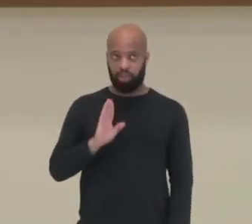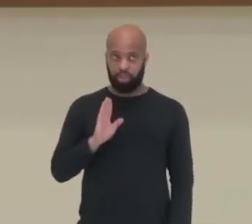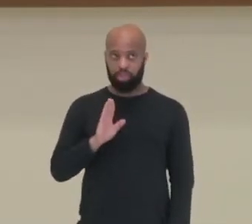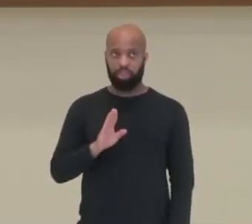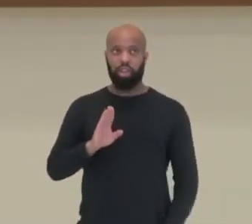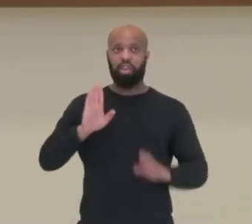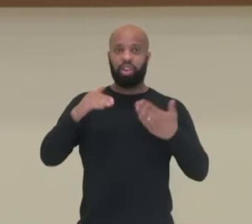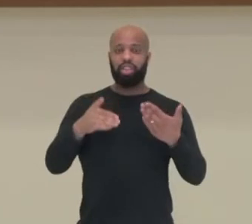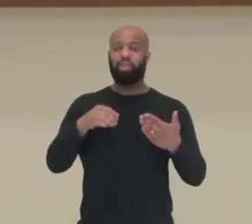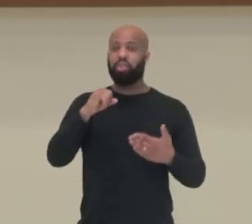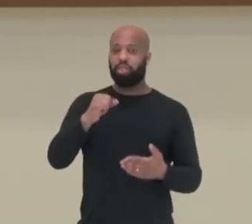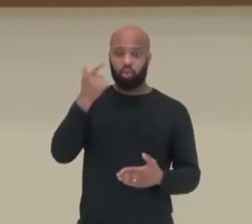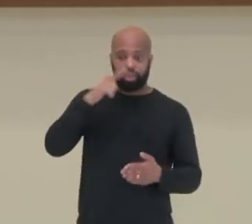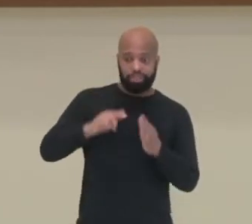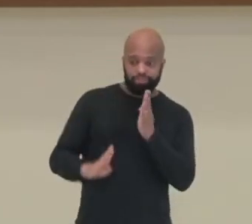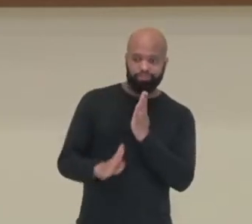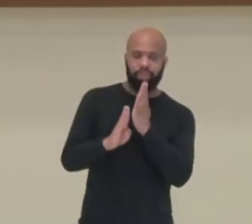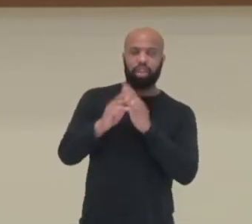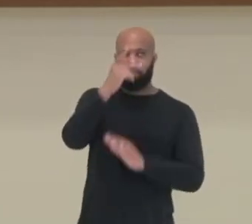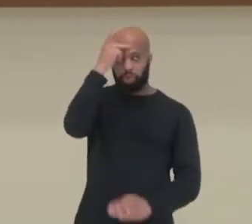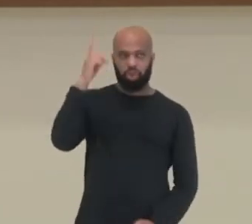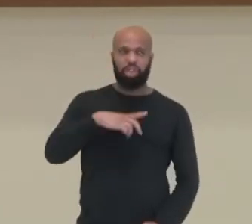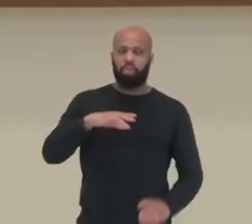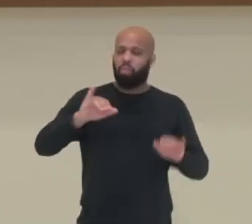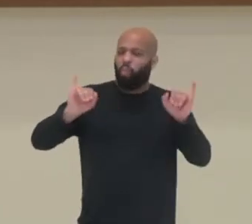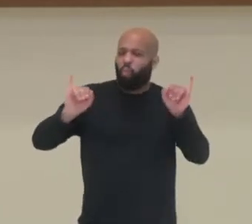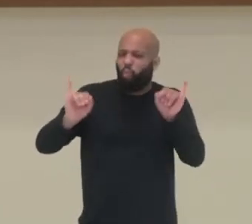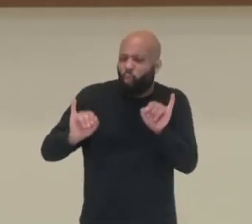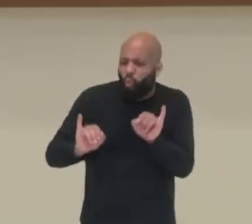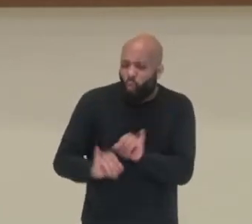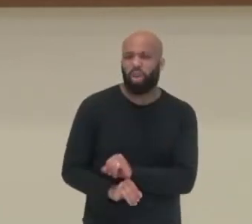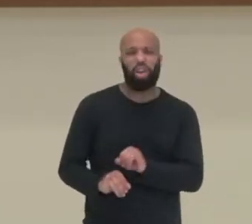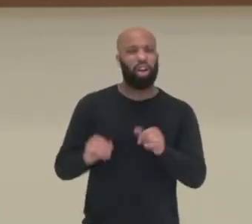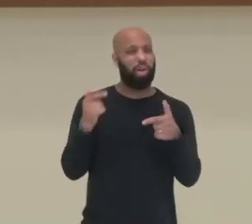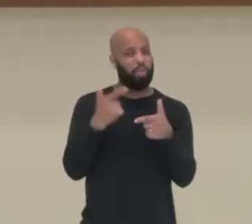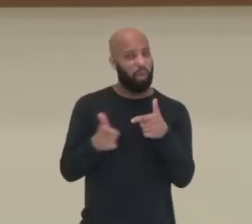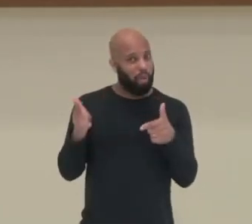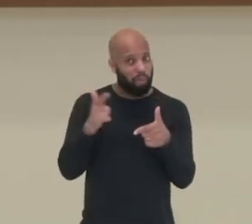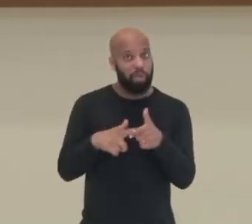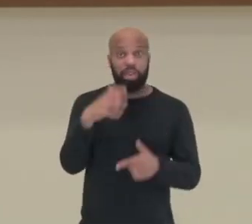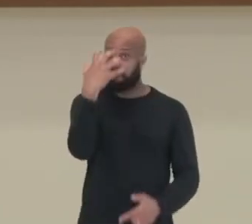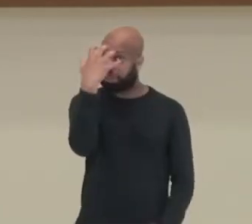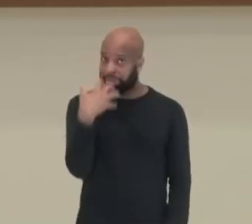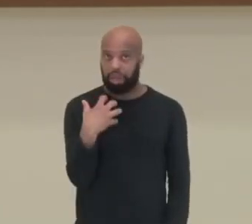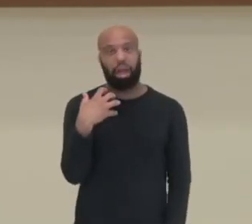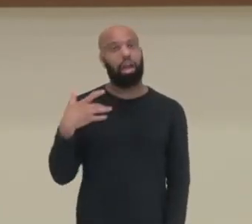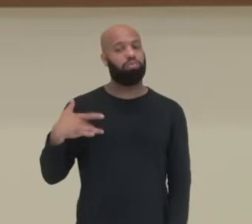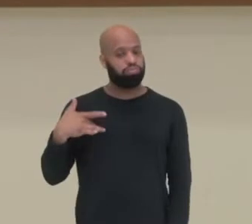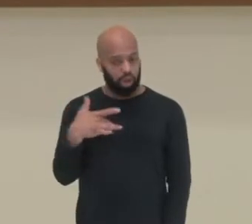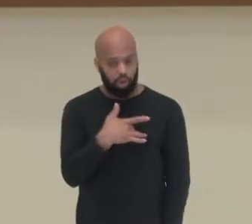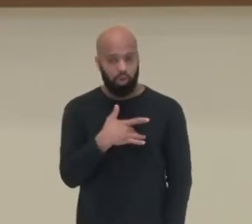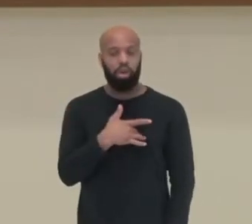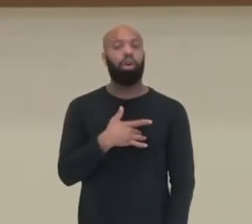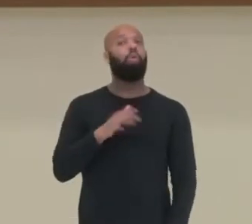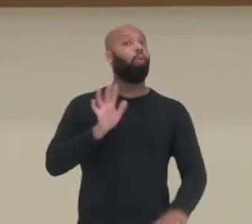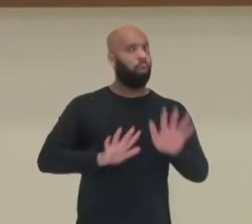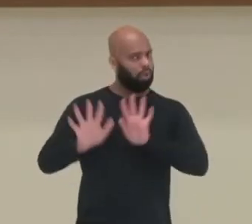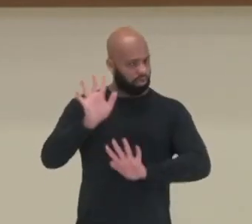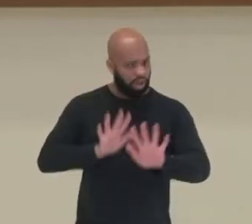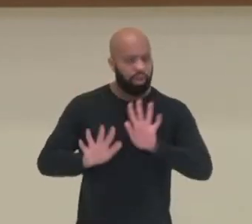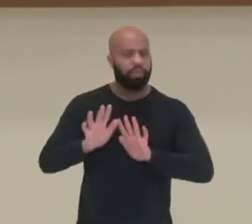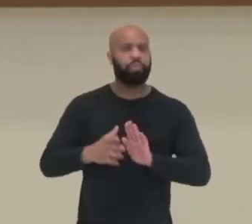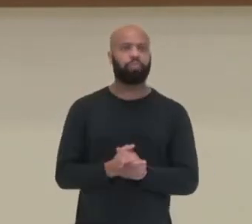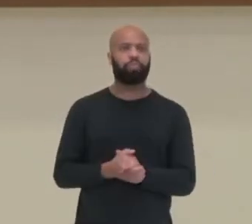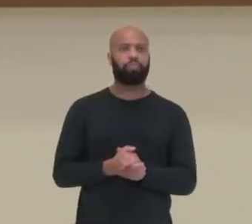vezes a pessoa já está bem magra, com sérios problemas em várias partes do corpo. Então, tem que tomar cuidado.